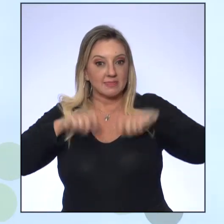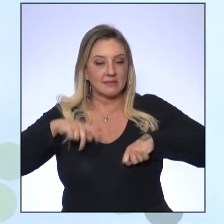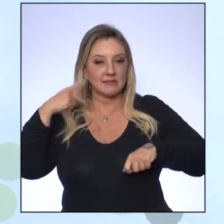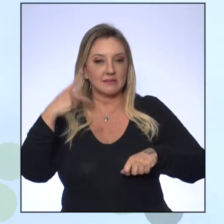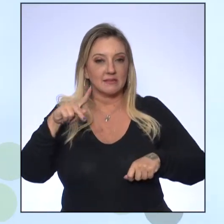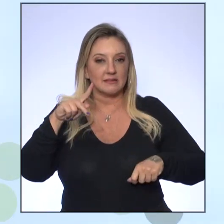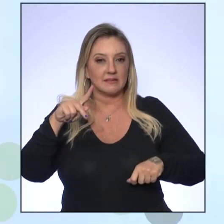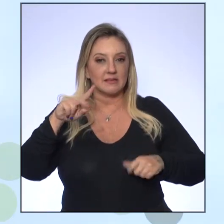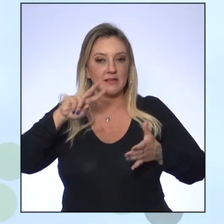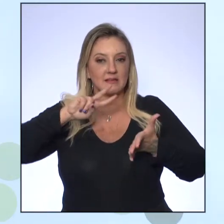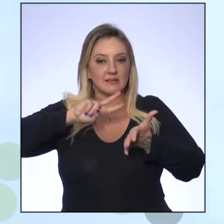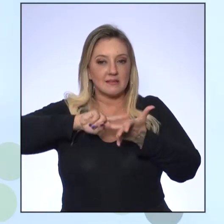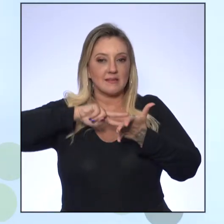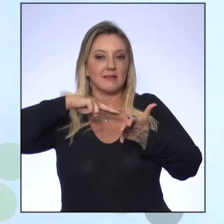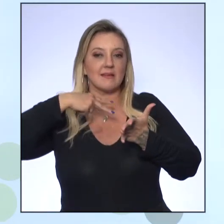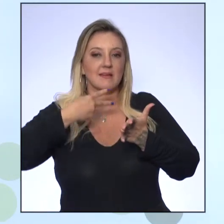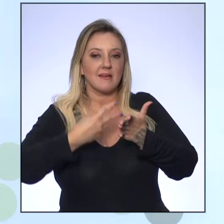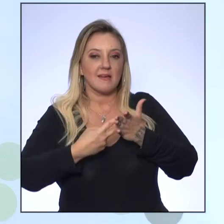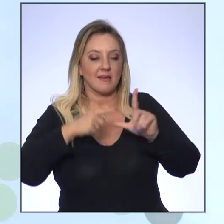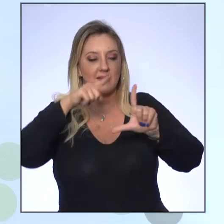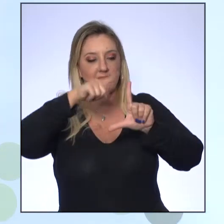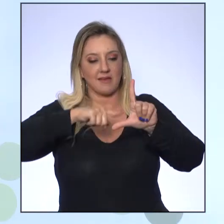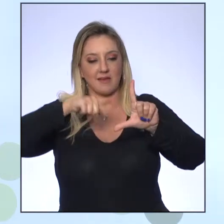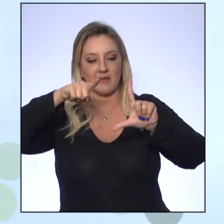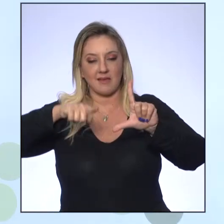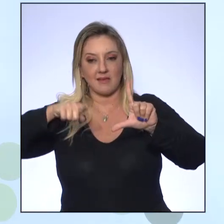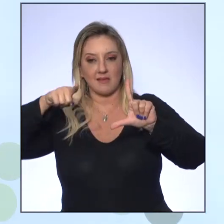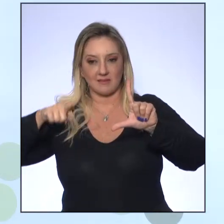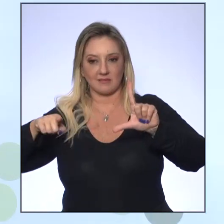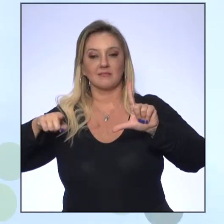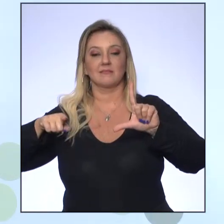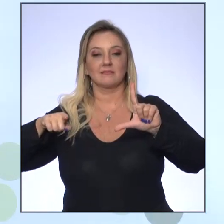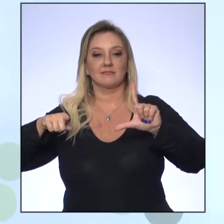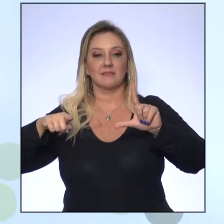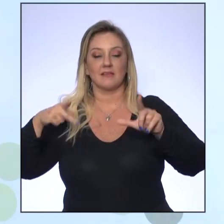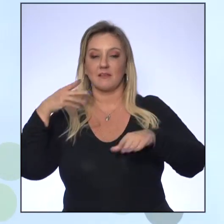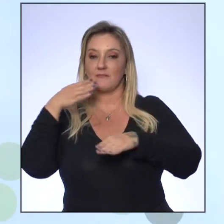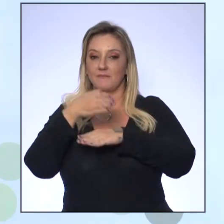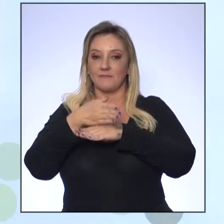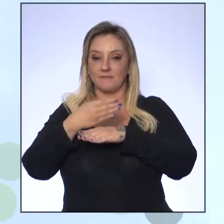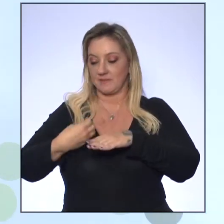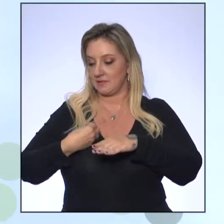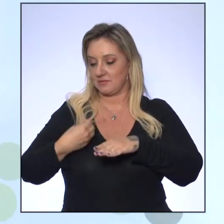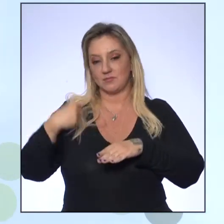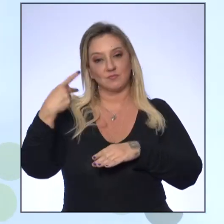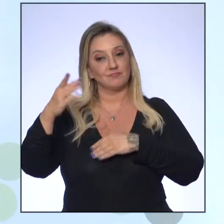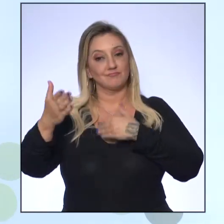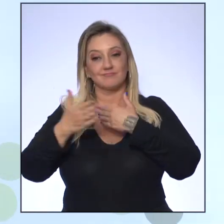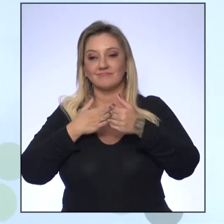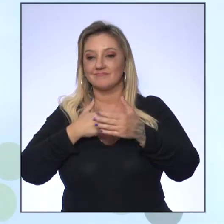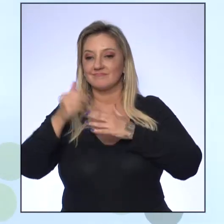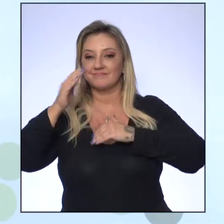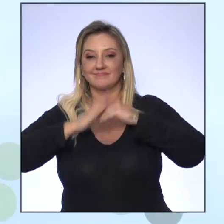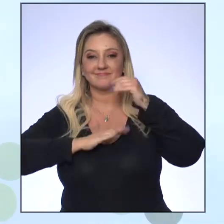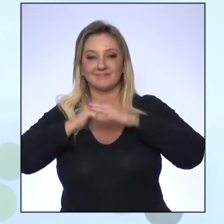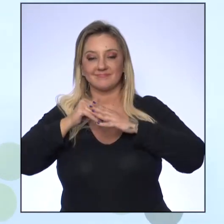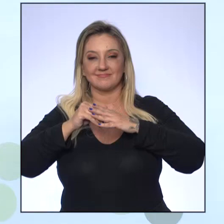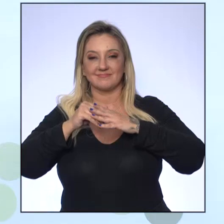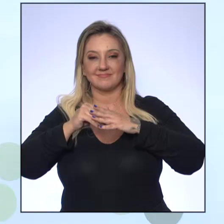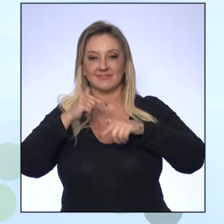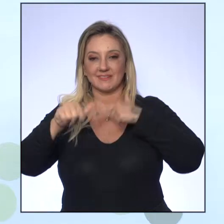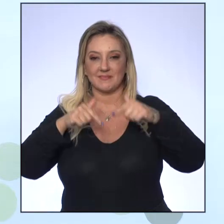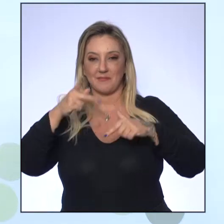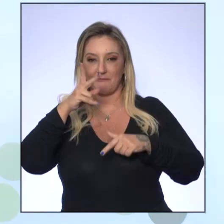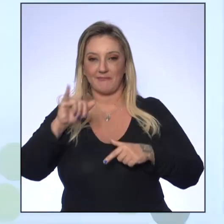de interpretação de gráfico, que vai fazer parte de toda a sua vida, para qualquer profissão que você for exercer. Vamos ver